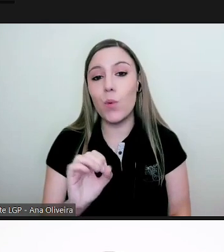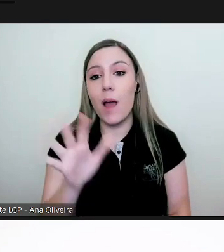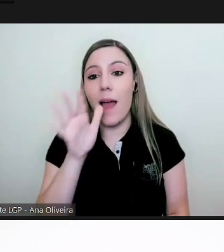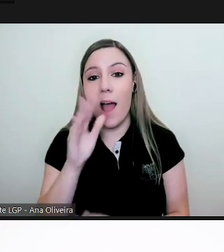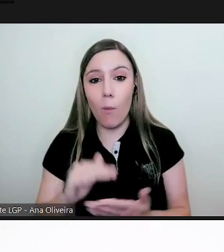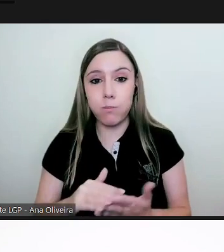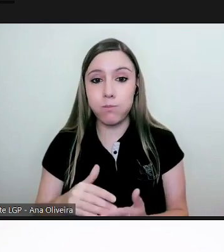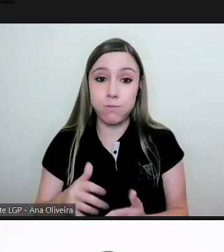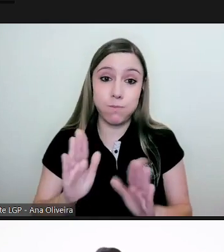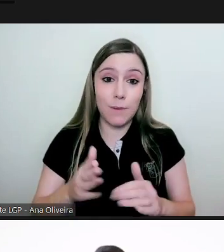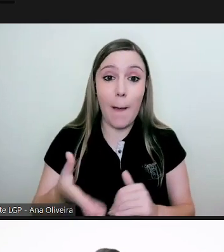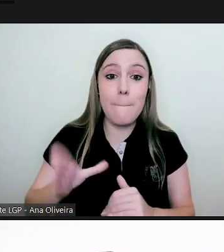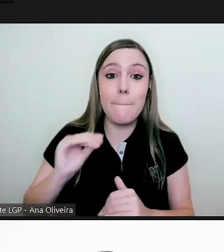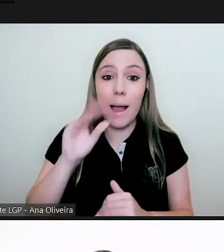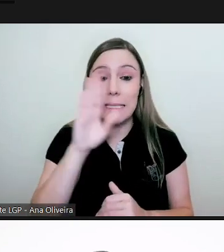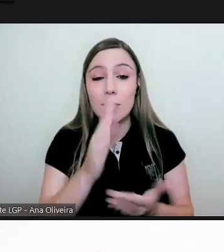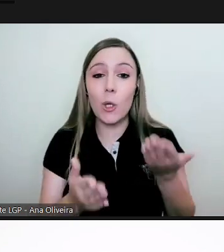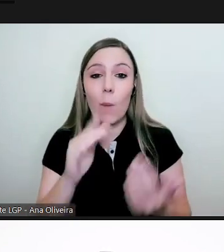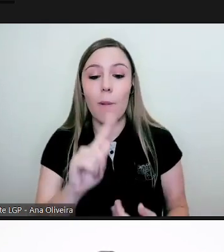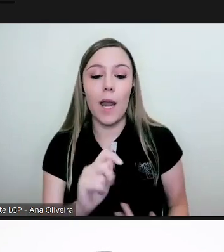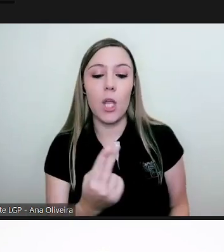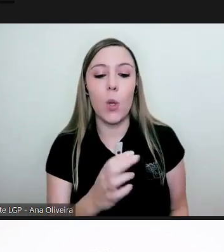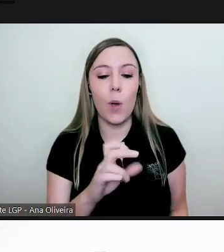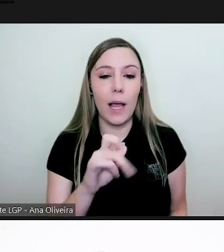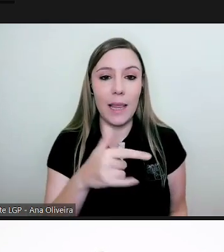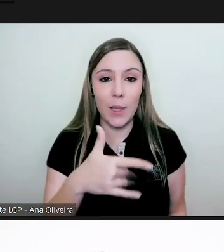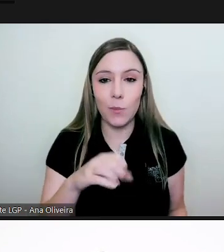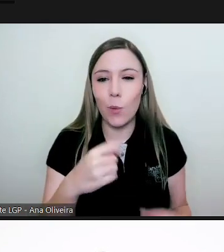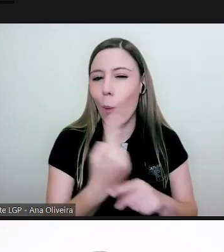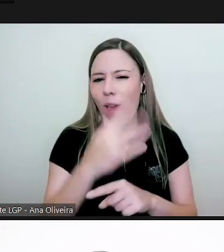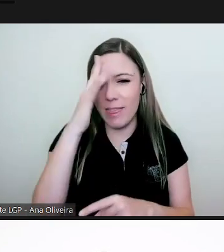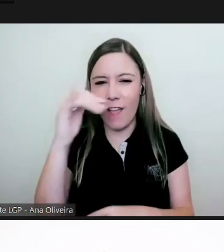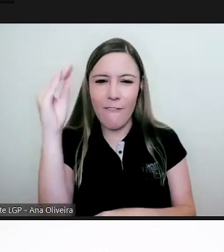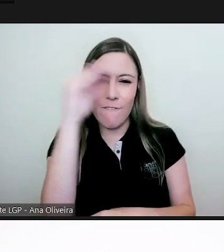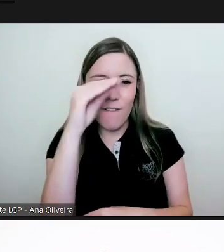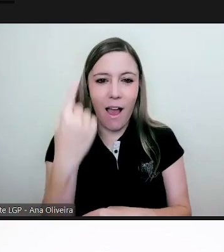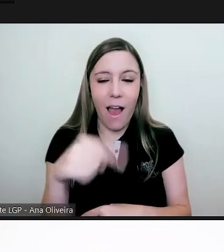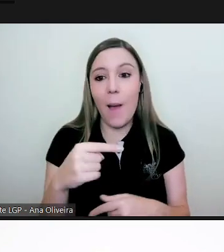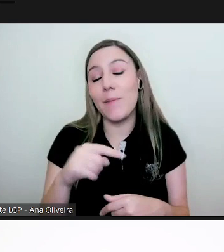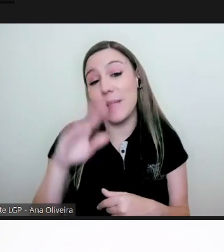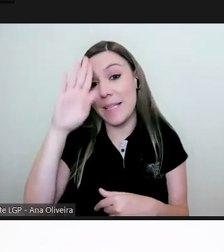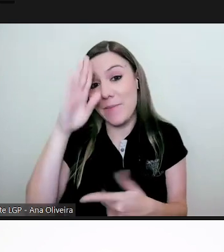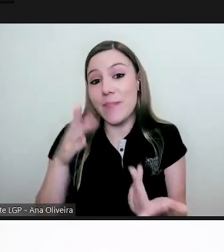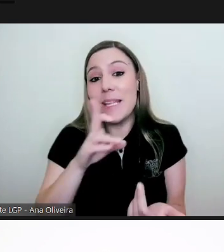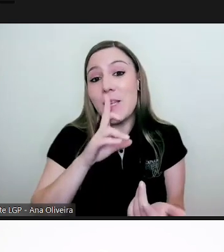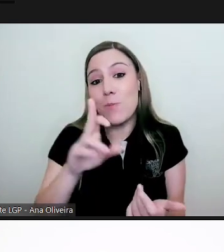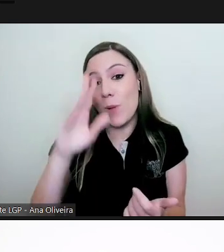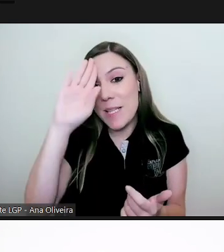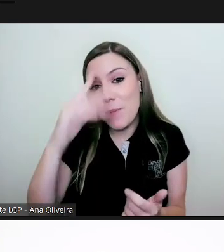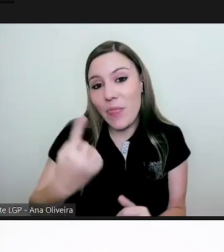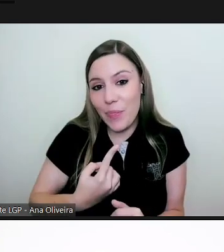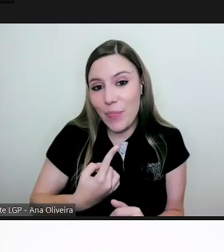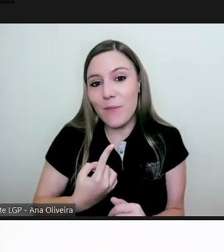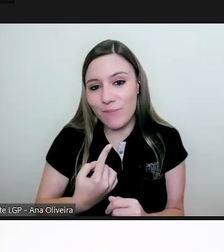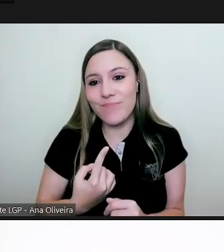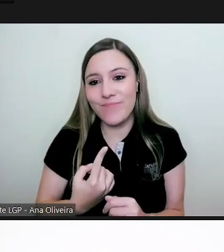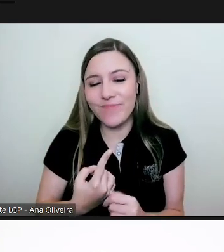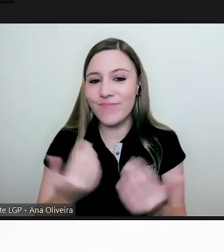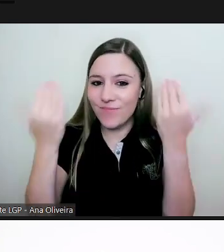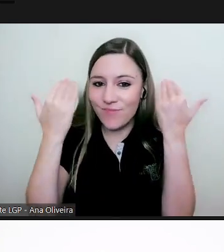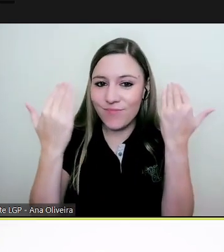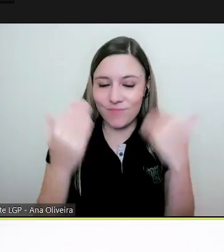são mitos que se instalam e que, enfim, temos que saber responder com